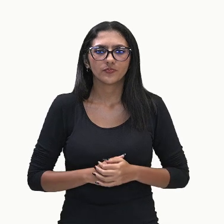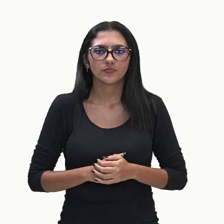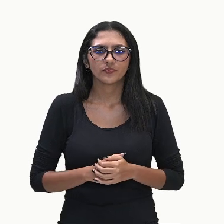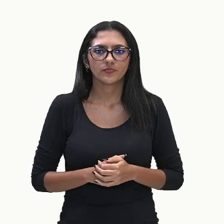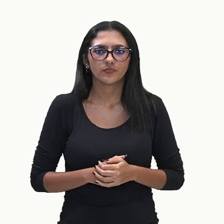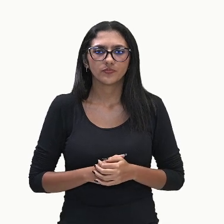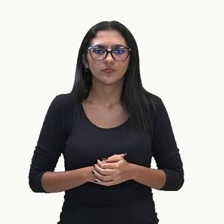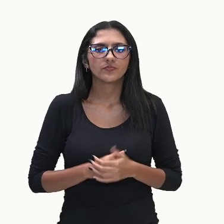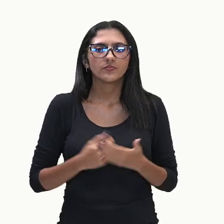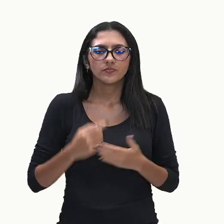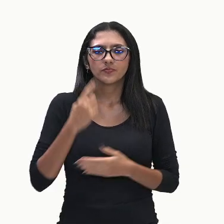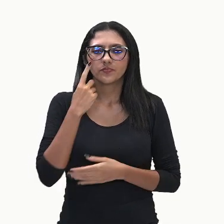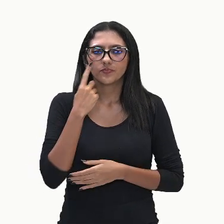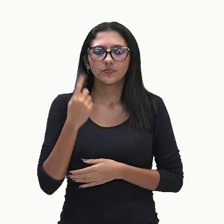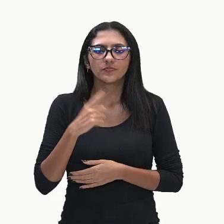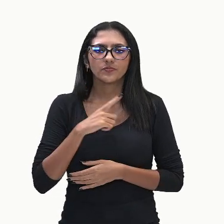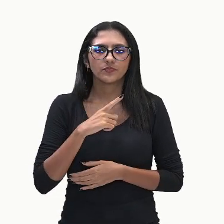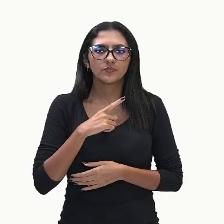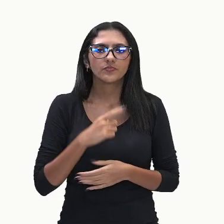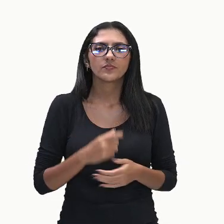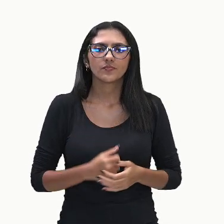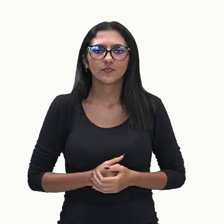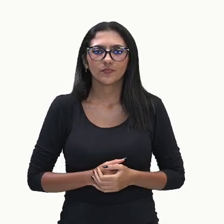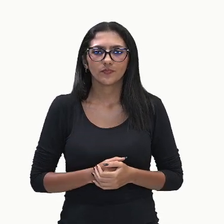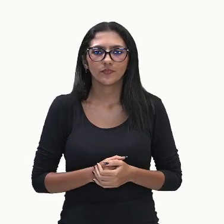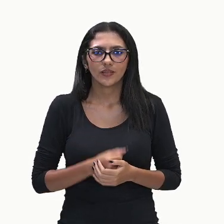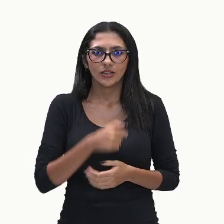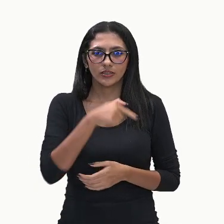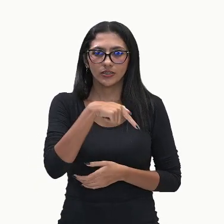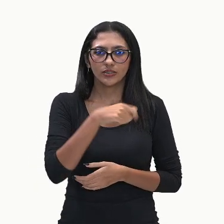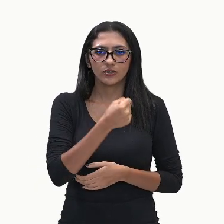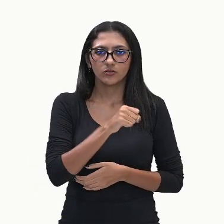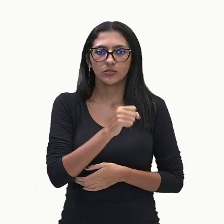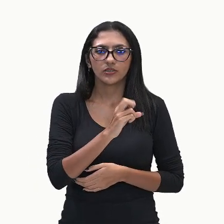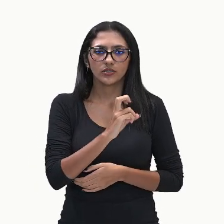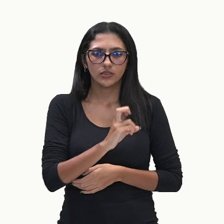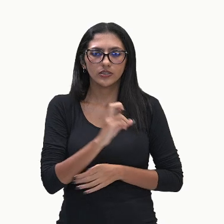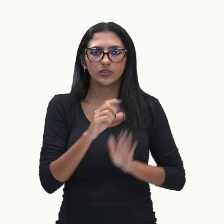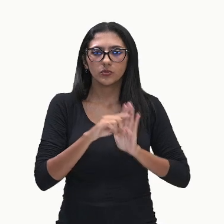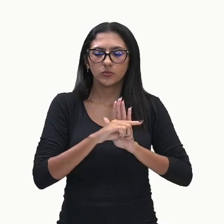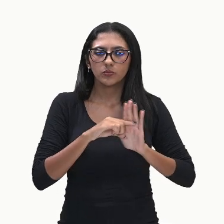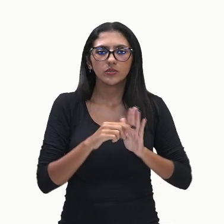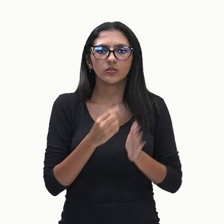teremos esse valor menos